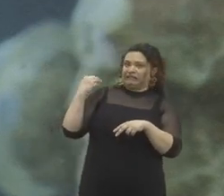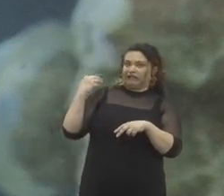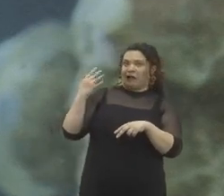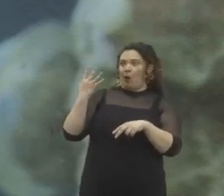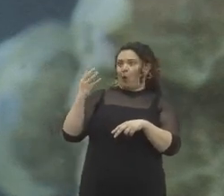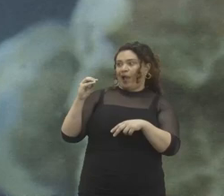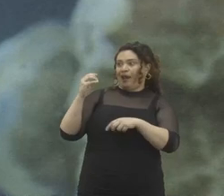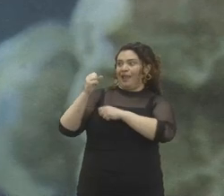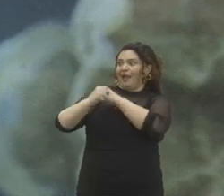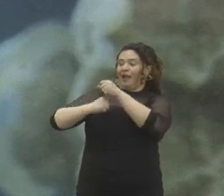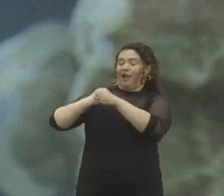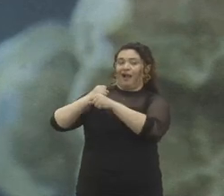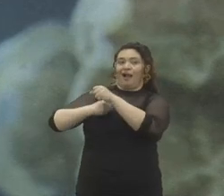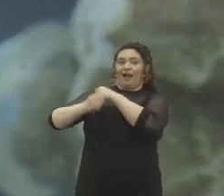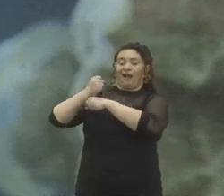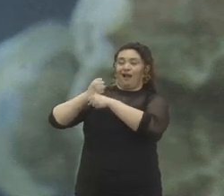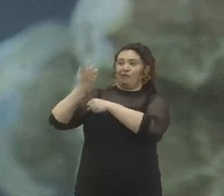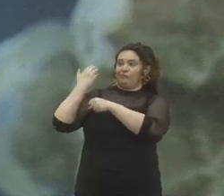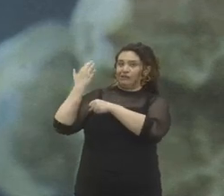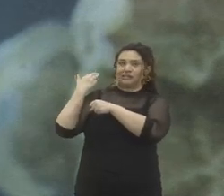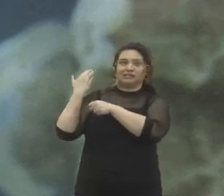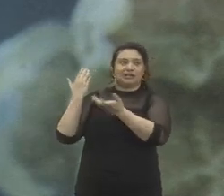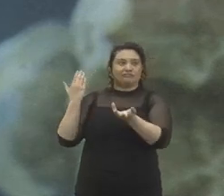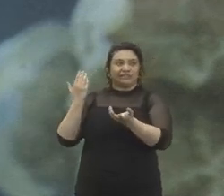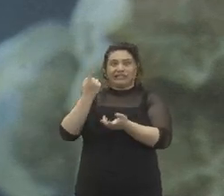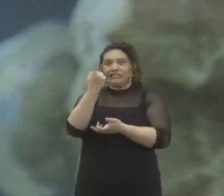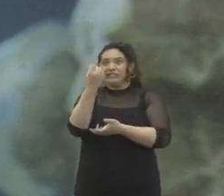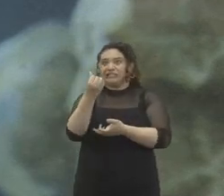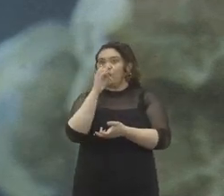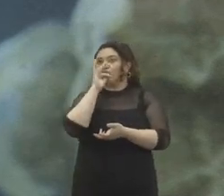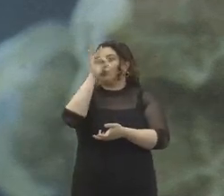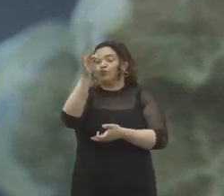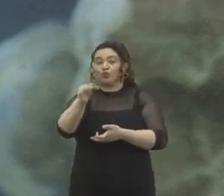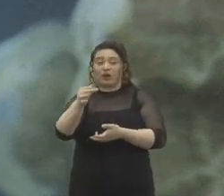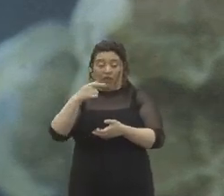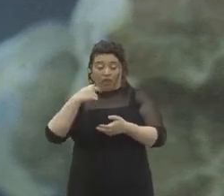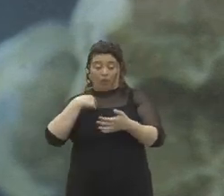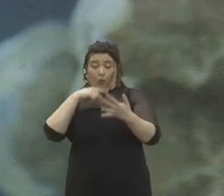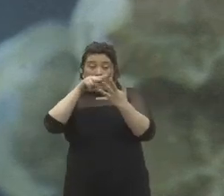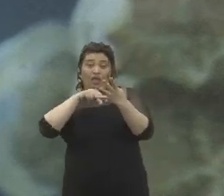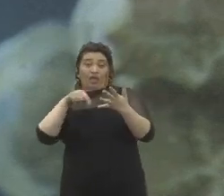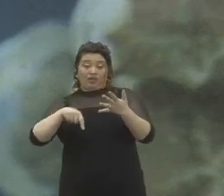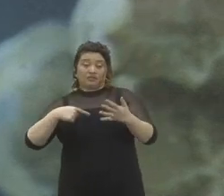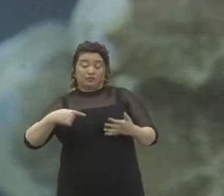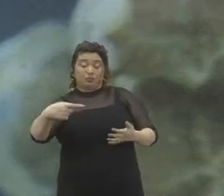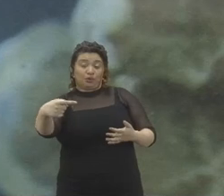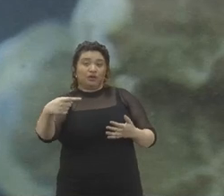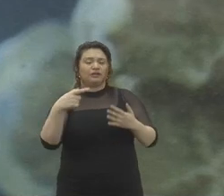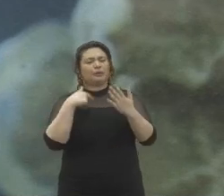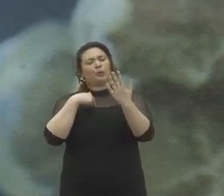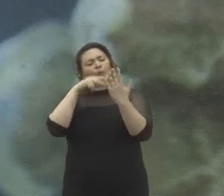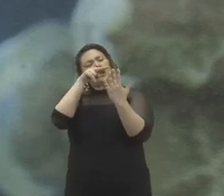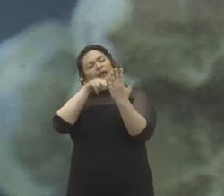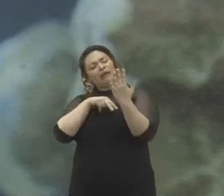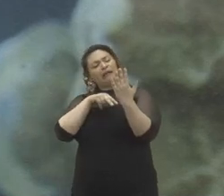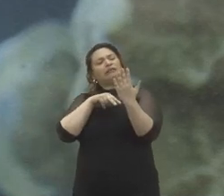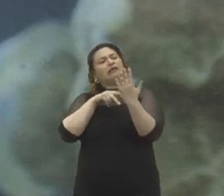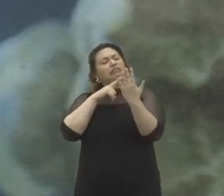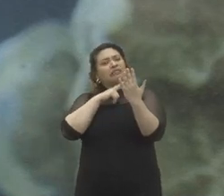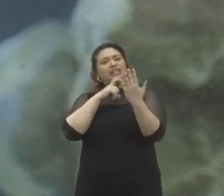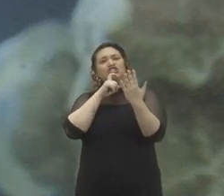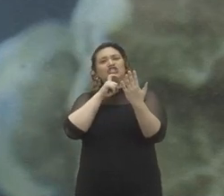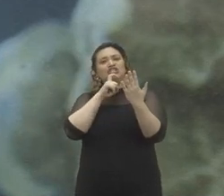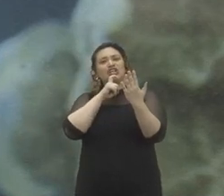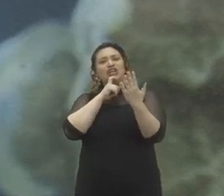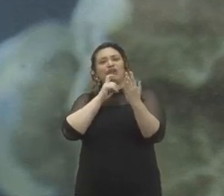16 né Tava vendo aí essa semana eu eu li sobre a tal da a a geleira do